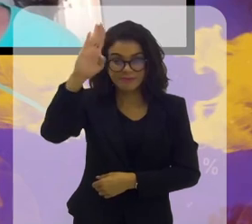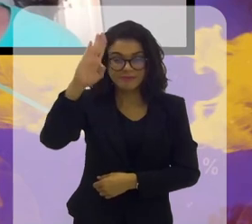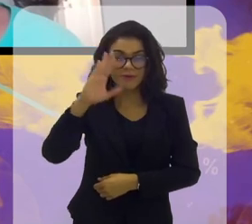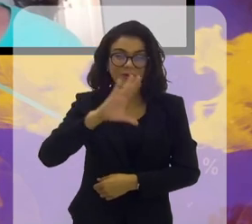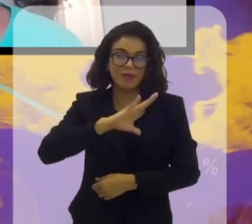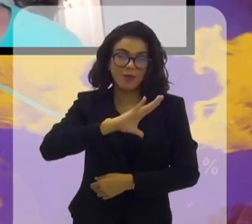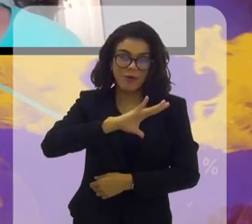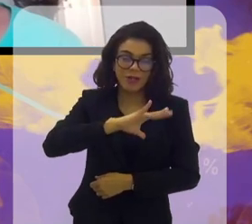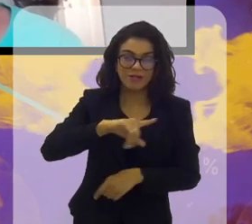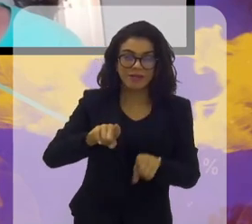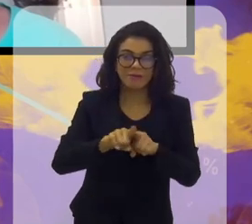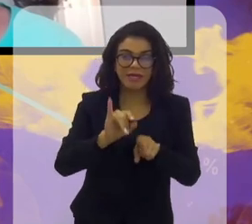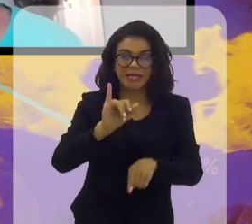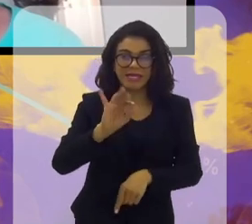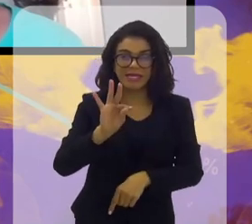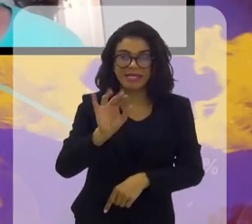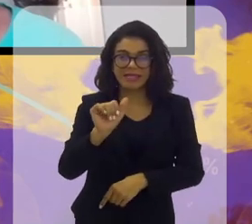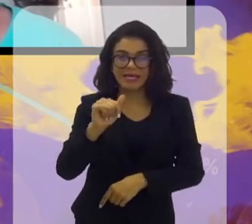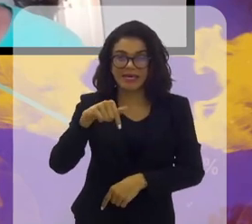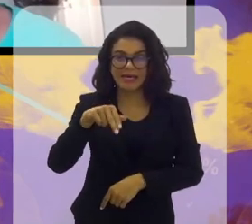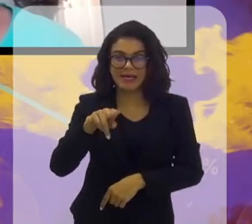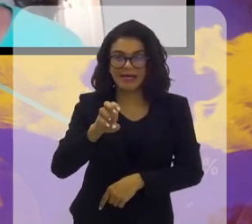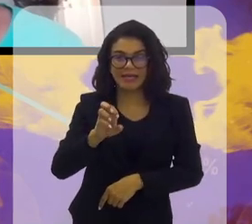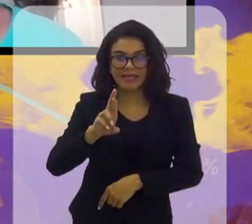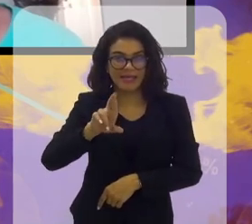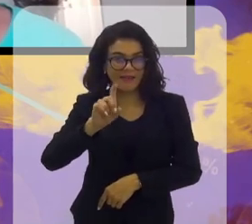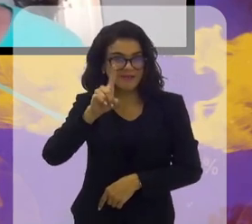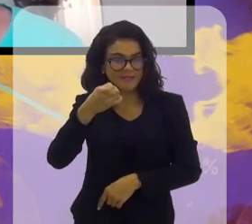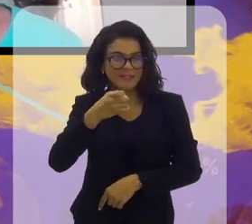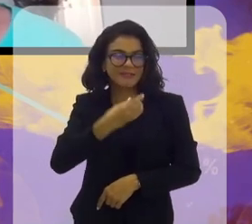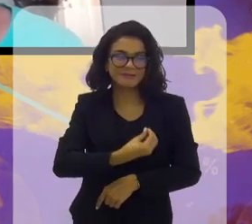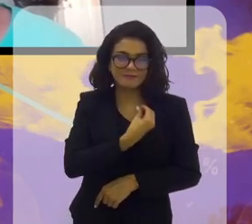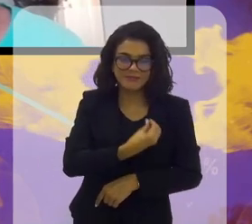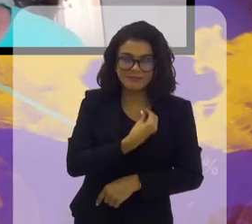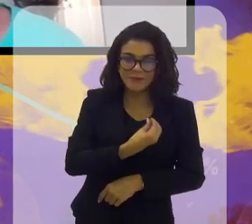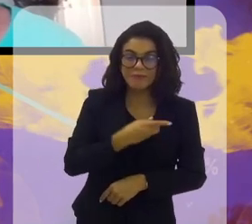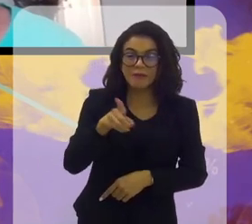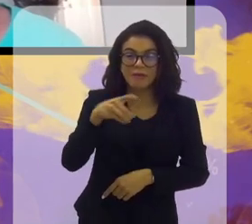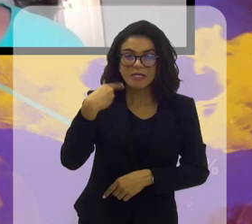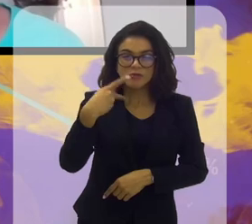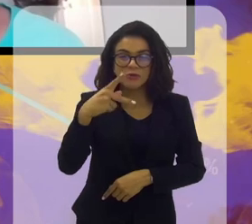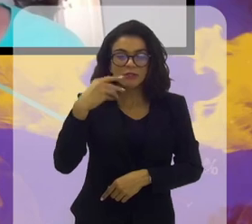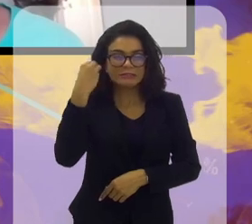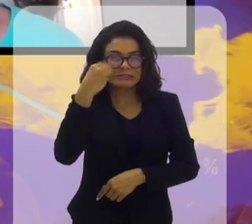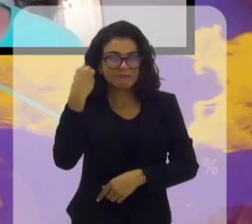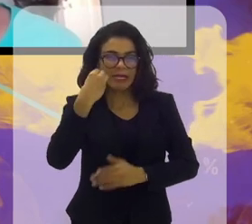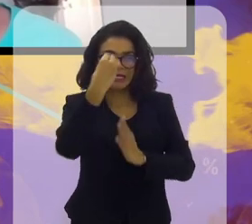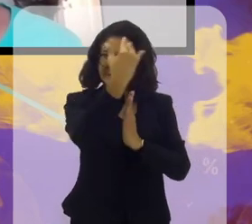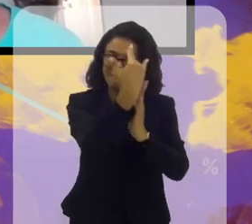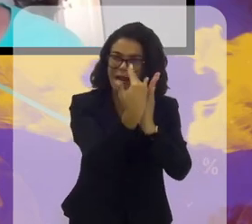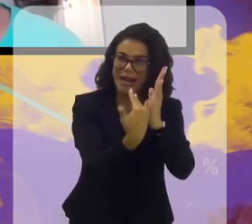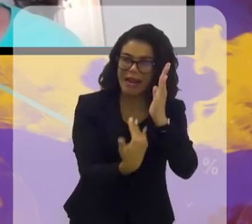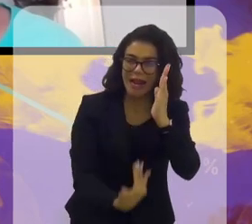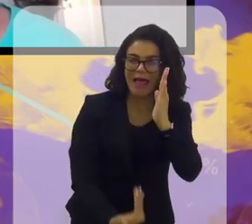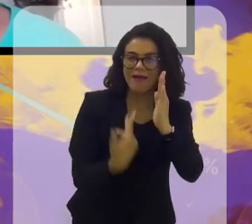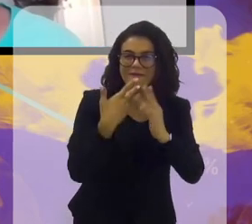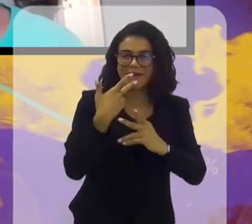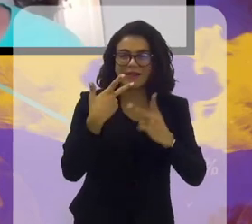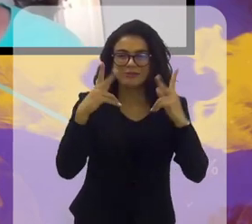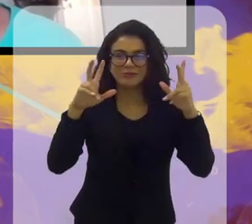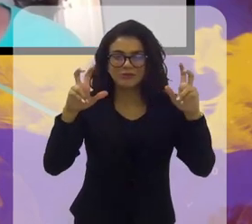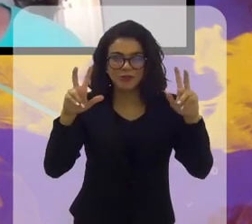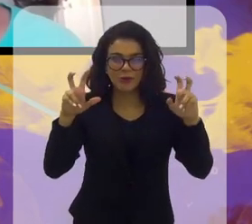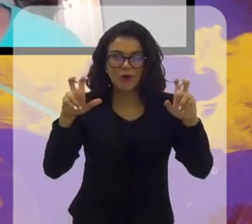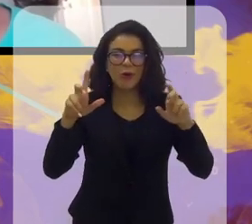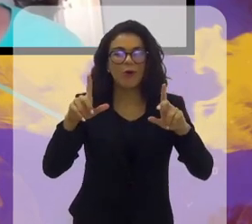Brasil, especificamente da Arena Corinthians, em Itaquera, onde você também participou. Enfim, a sua larga experiência, contando